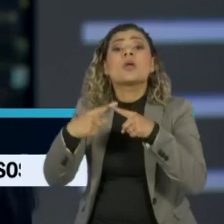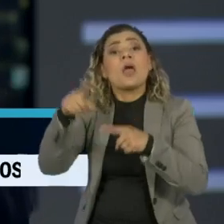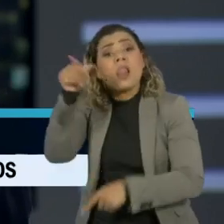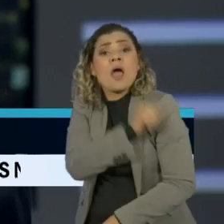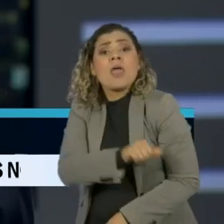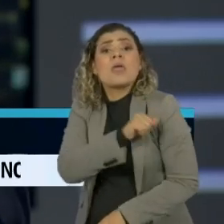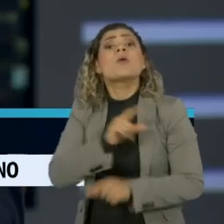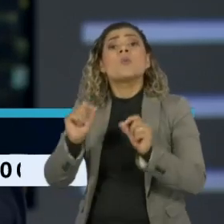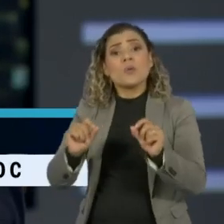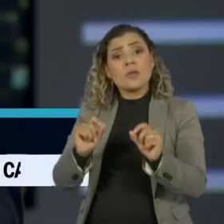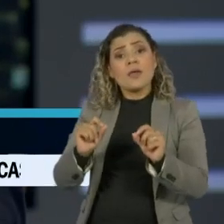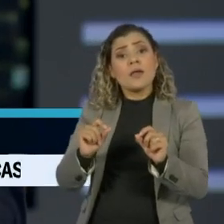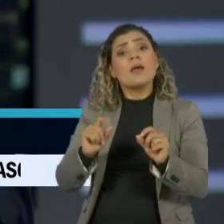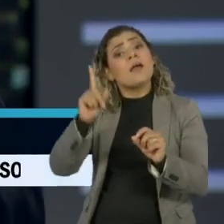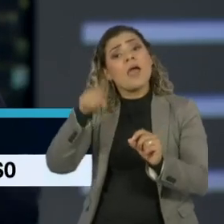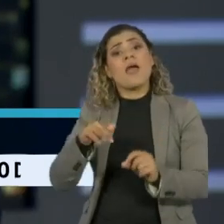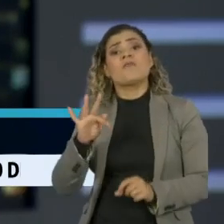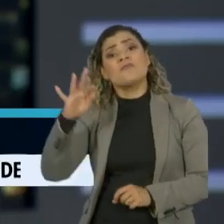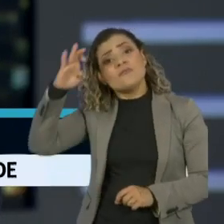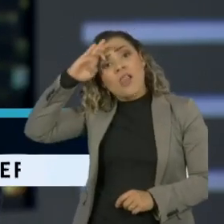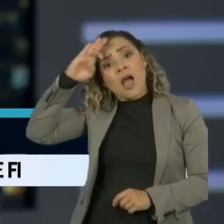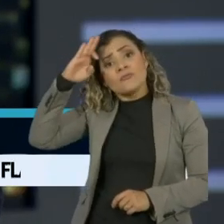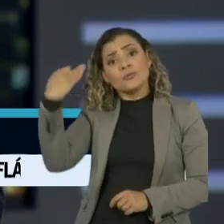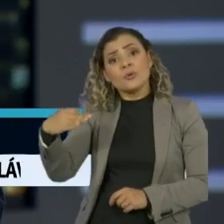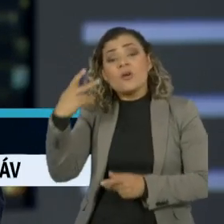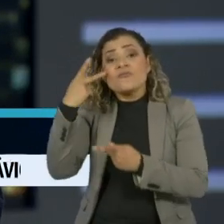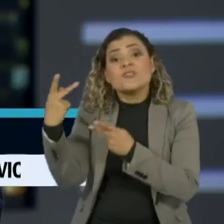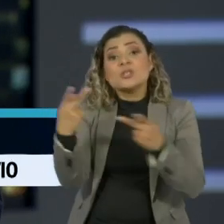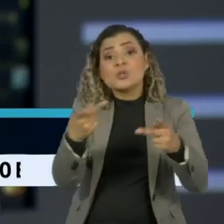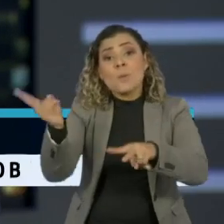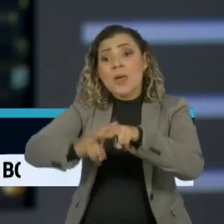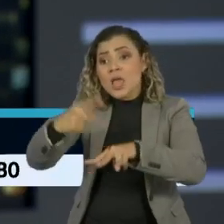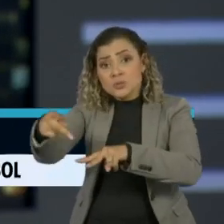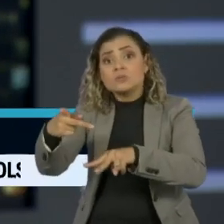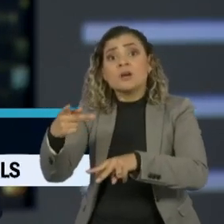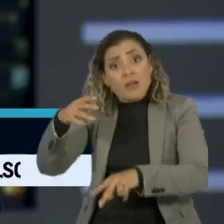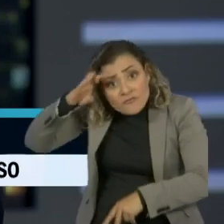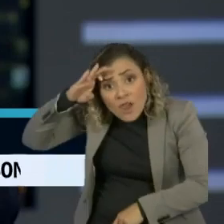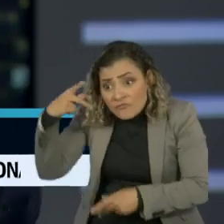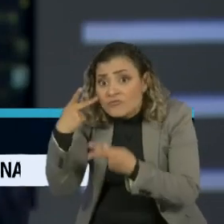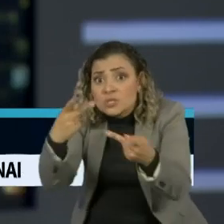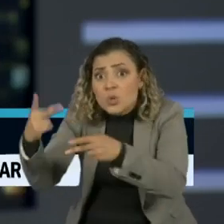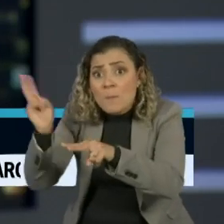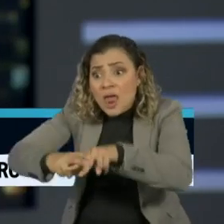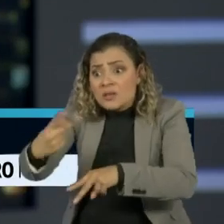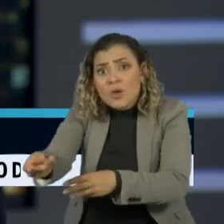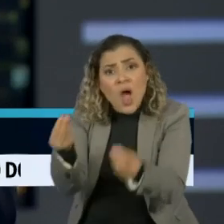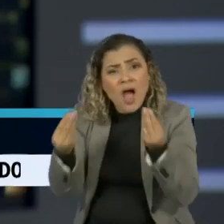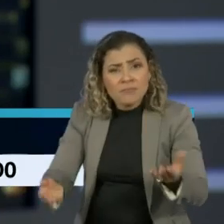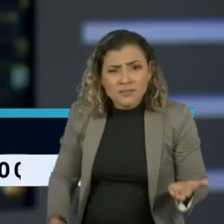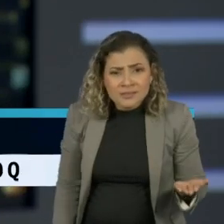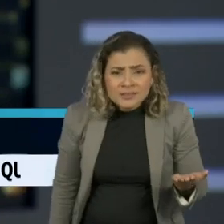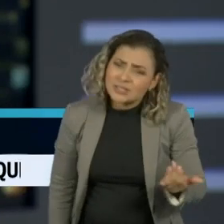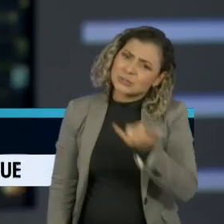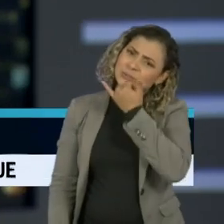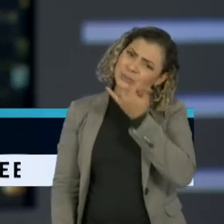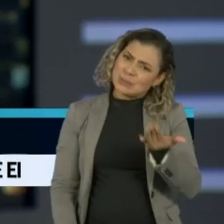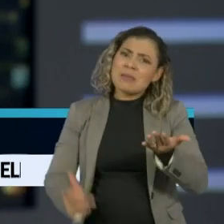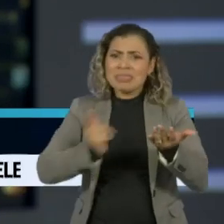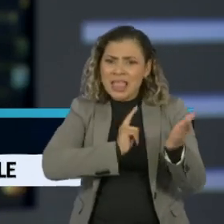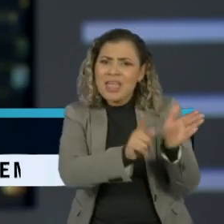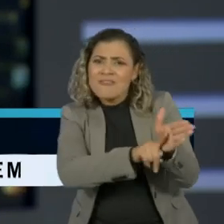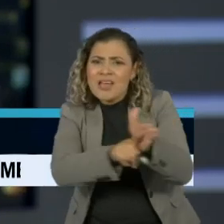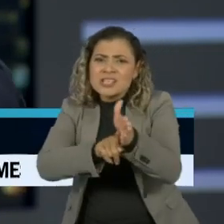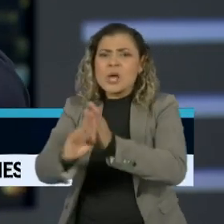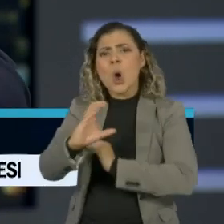comenda Tiradentes, do Flávio Bolsonaro, que o visitou na prisão, inclusive. Então, a questão toda, em resumo, é o seguinte: você tem as investigações